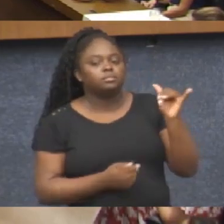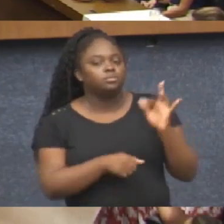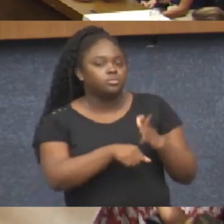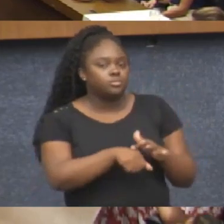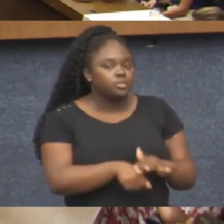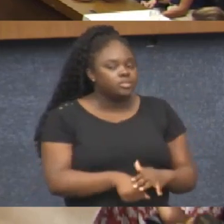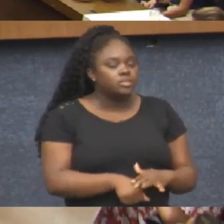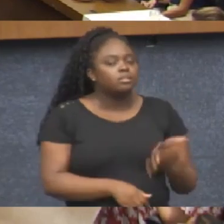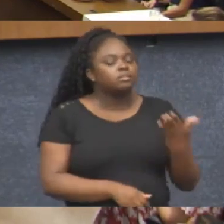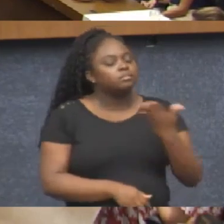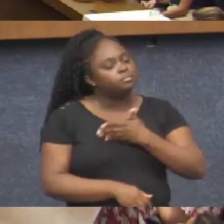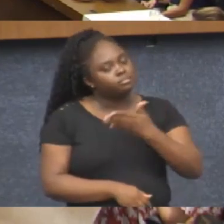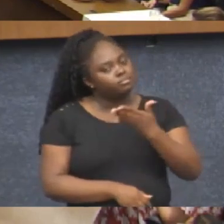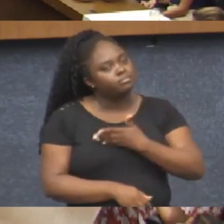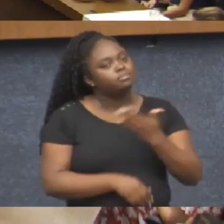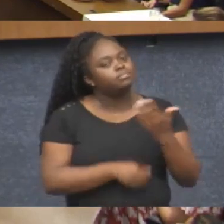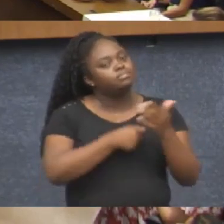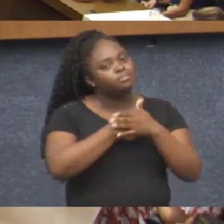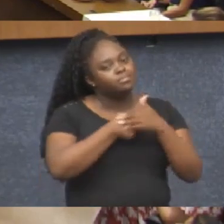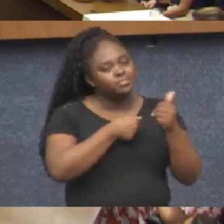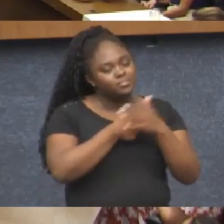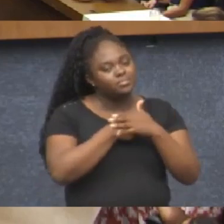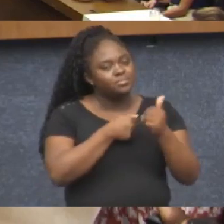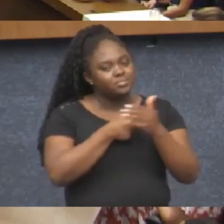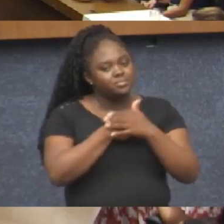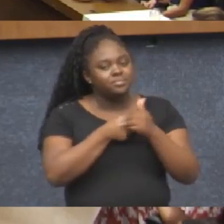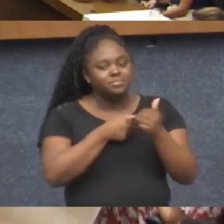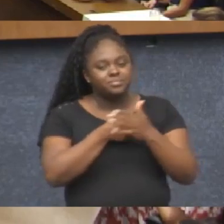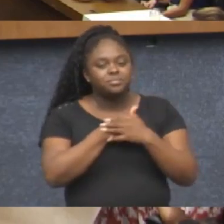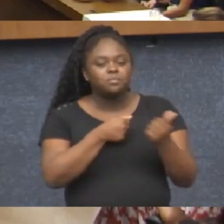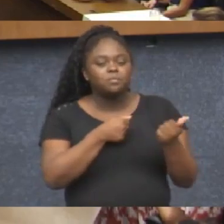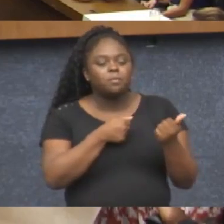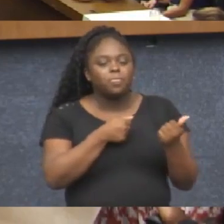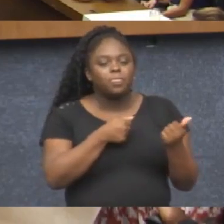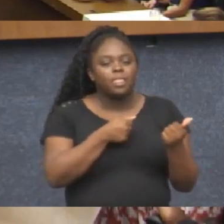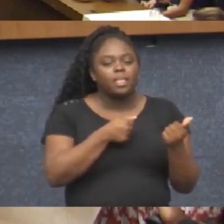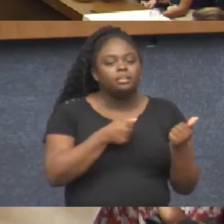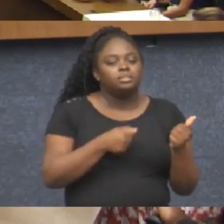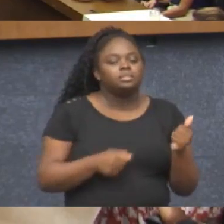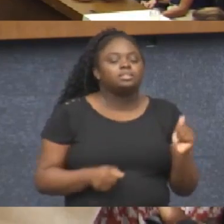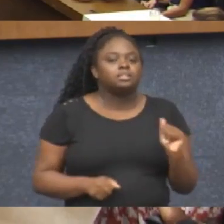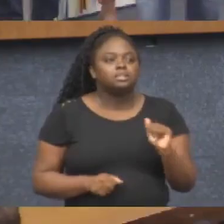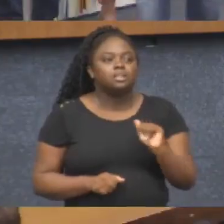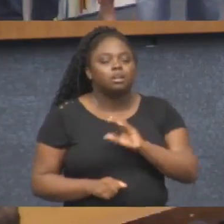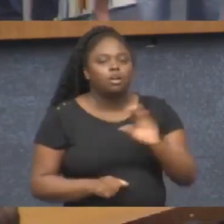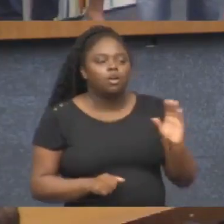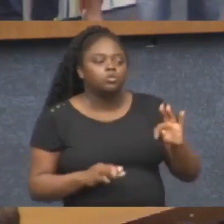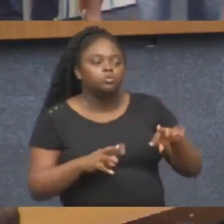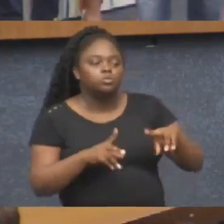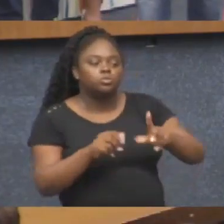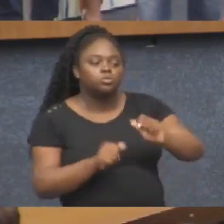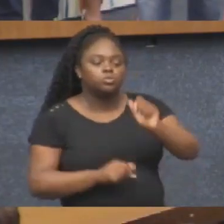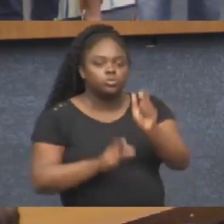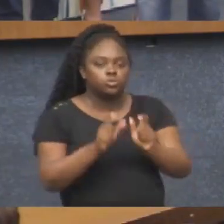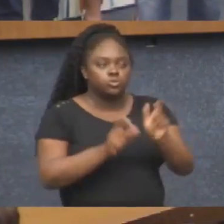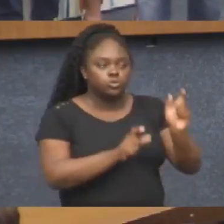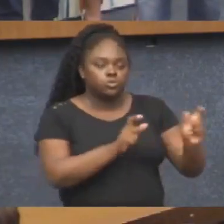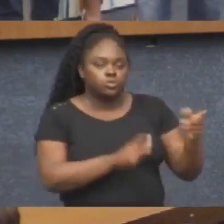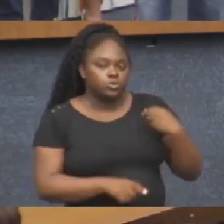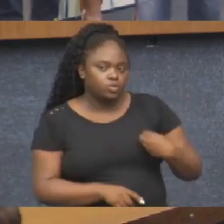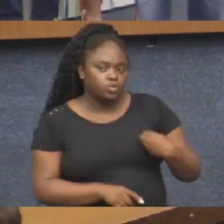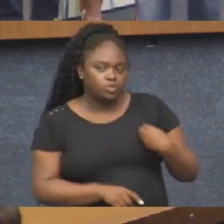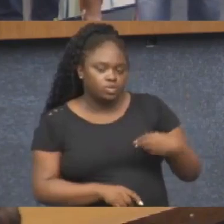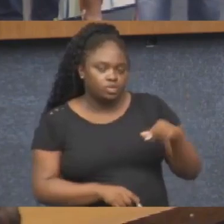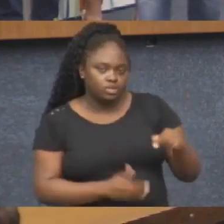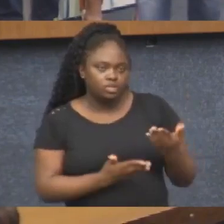amizade, é carinho, é muita coordenação de todas as pessoas ali presentes que